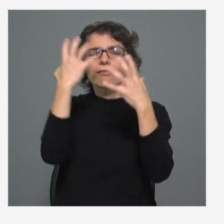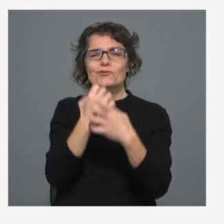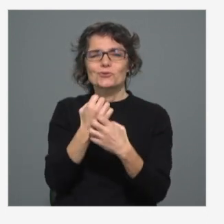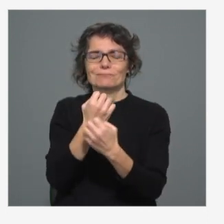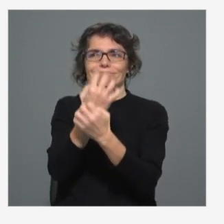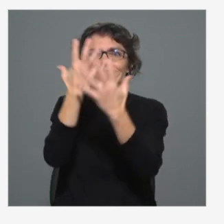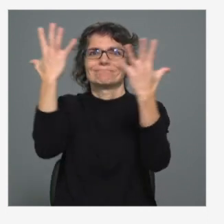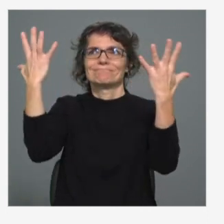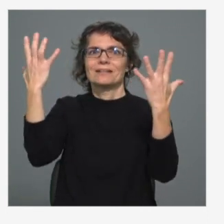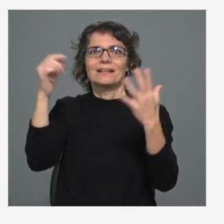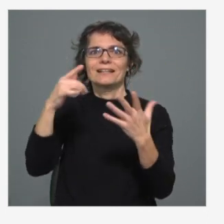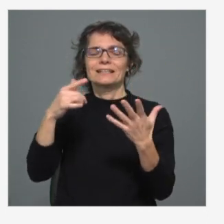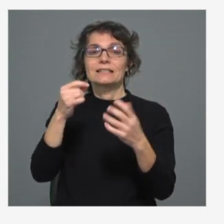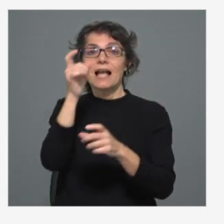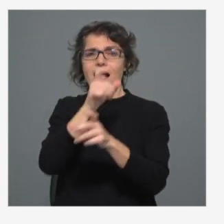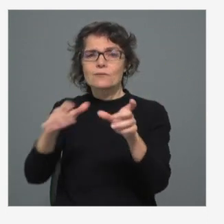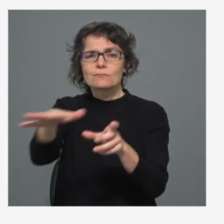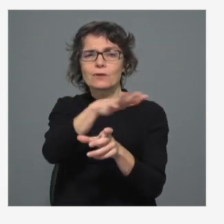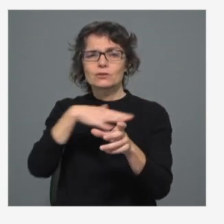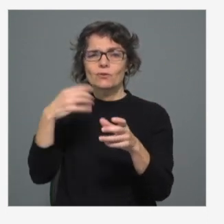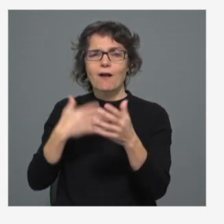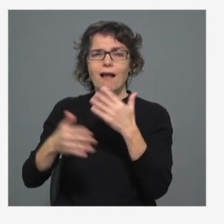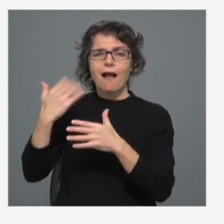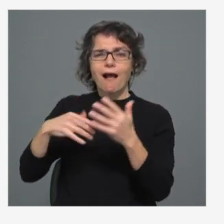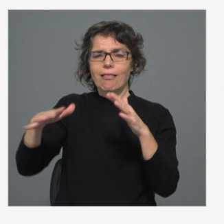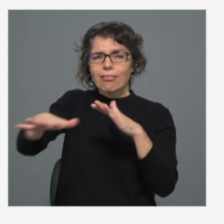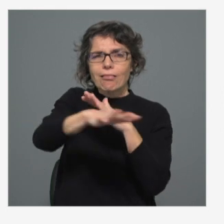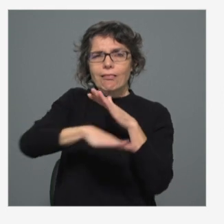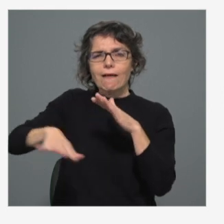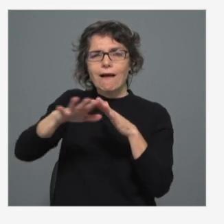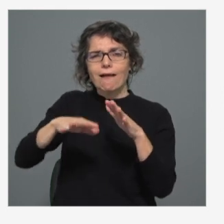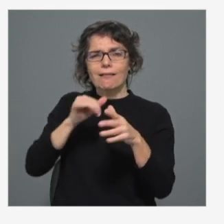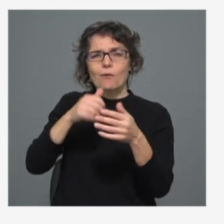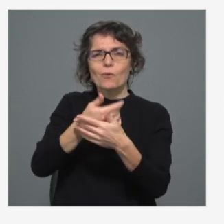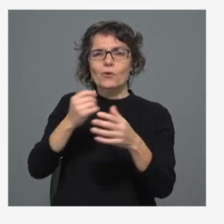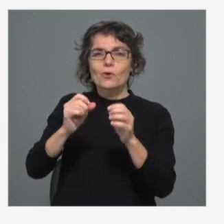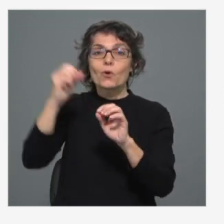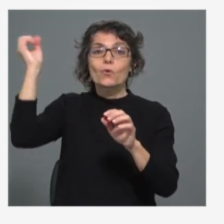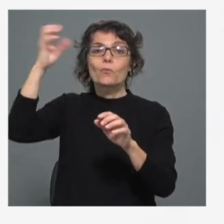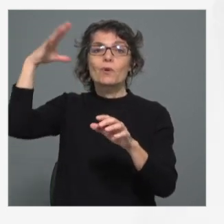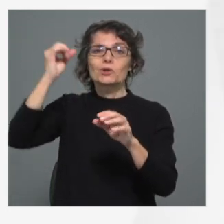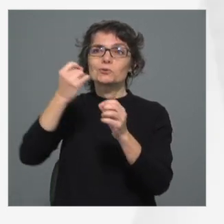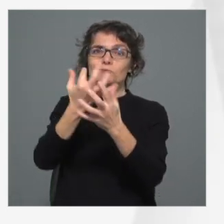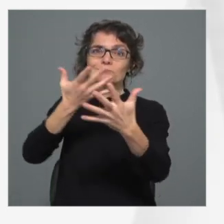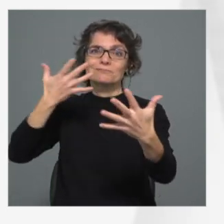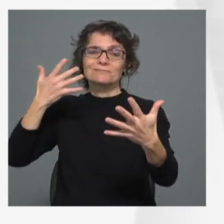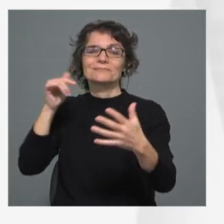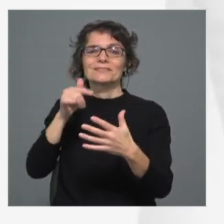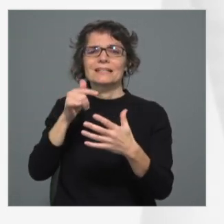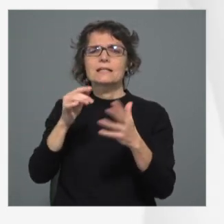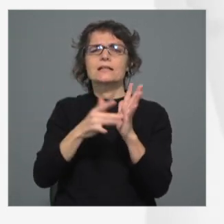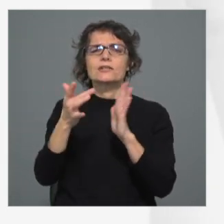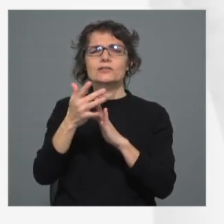luz. Para aqueles que habitavam na sombria região da morte, uma luz se levantou. Desde então, Jesus começou a